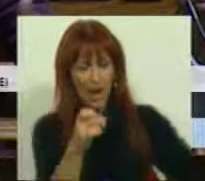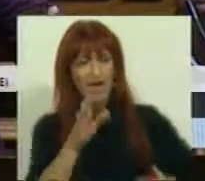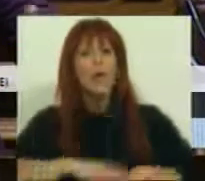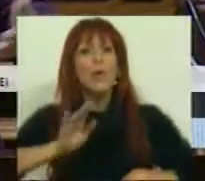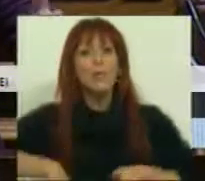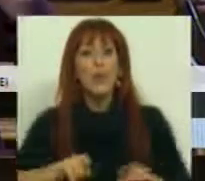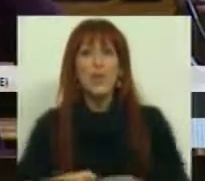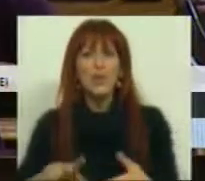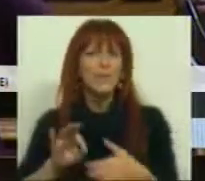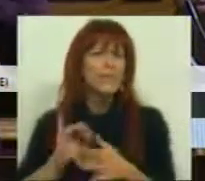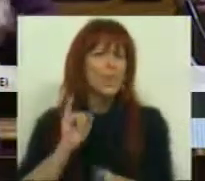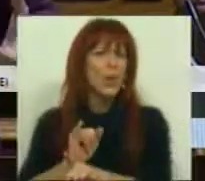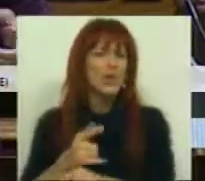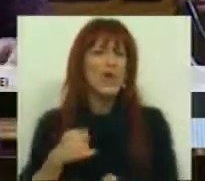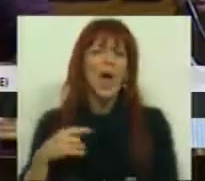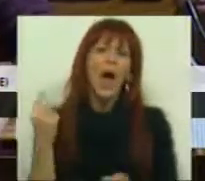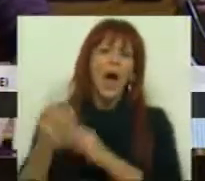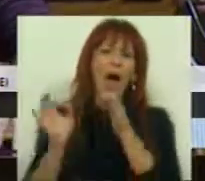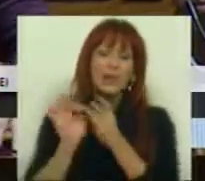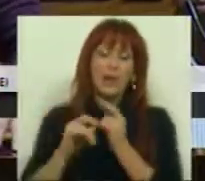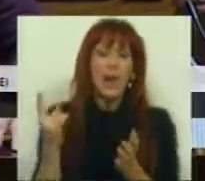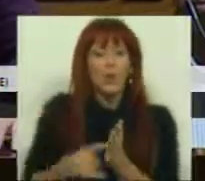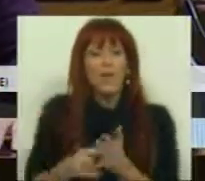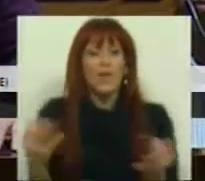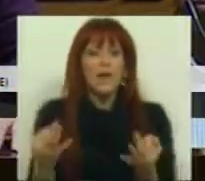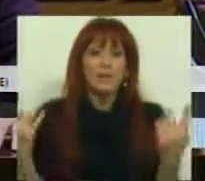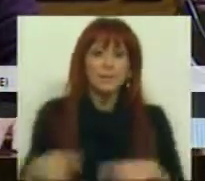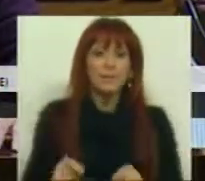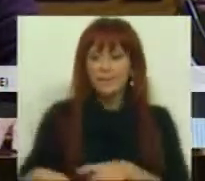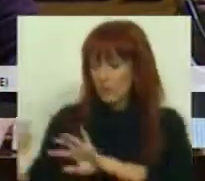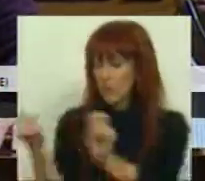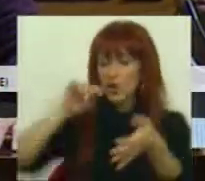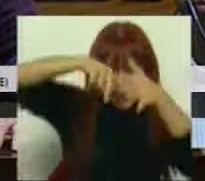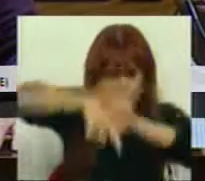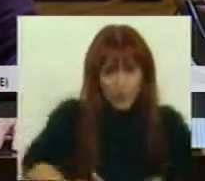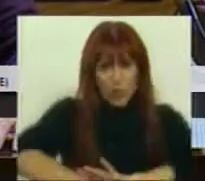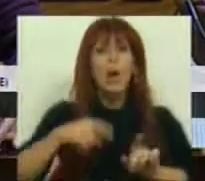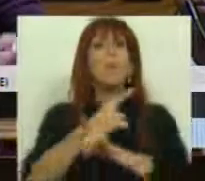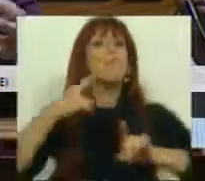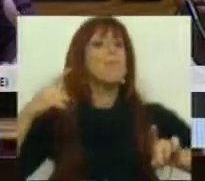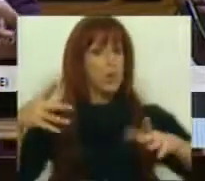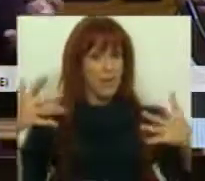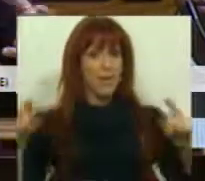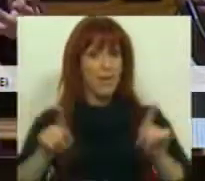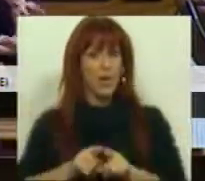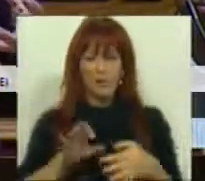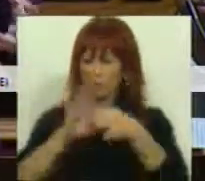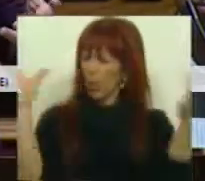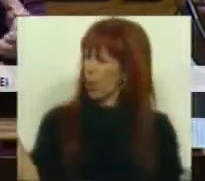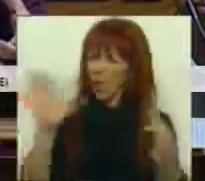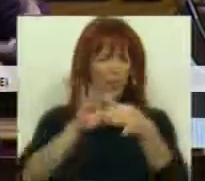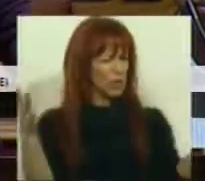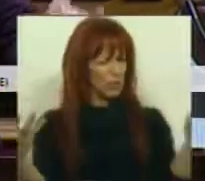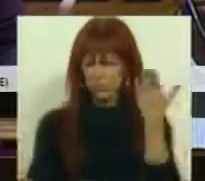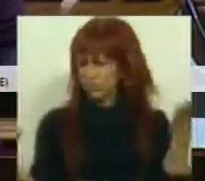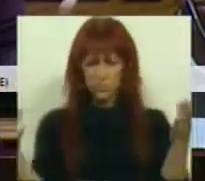razão do valor. Há outros aspectos, há alguns que carecem evidentemente de uma discussão aprofundada porque há contradições